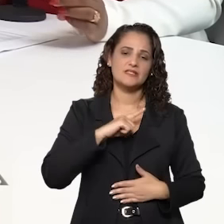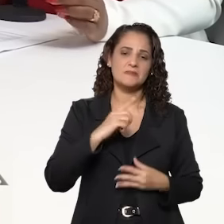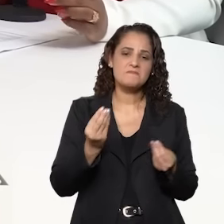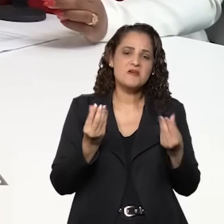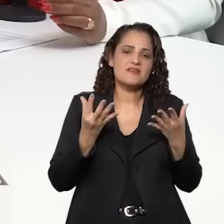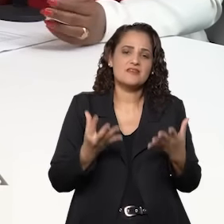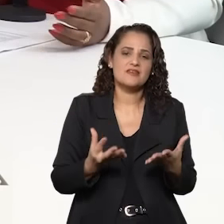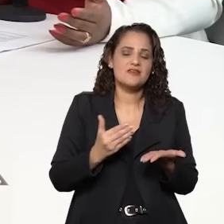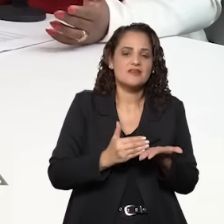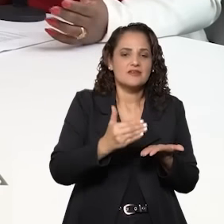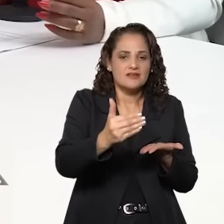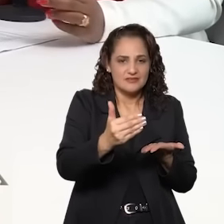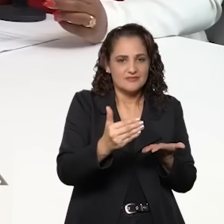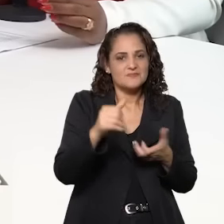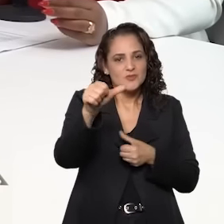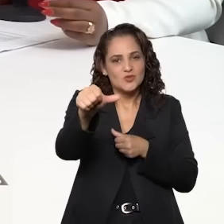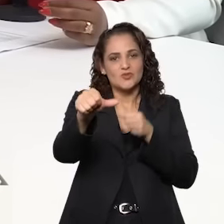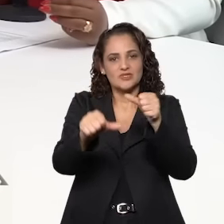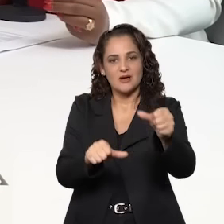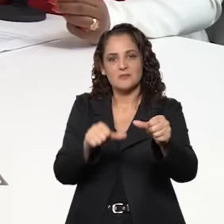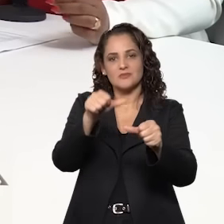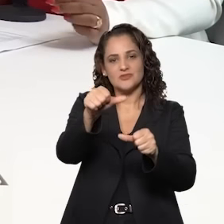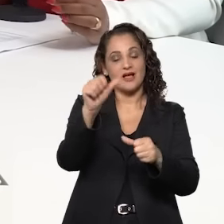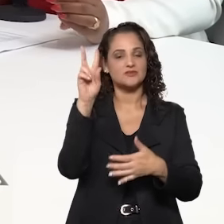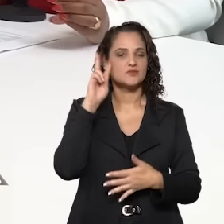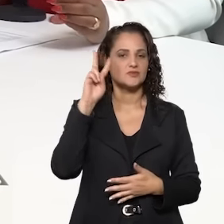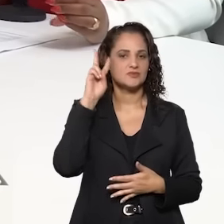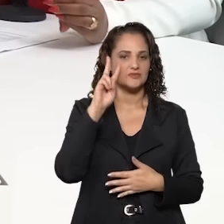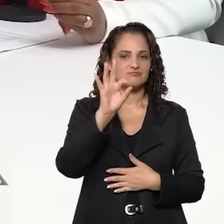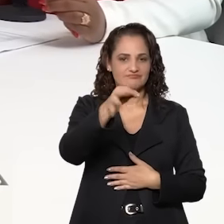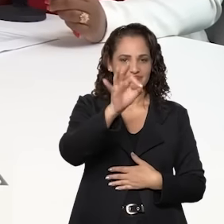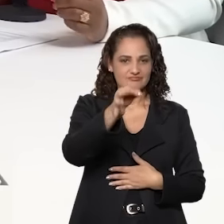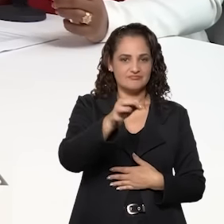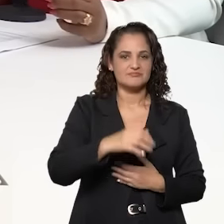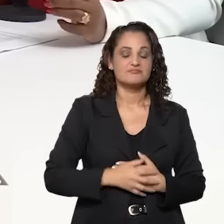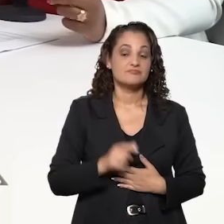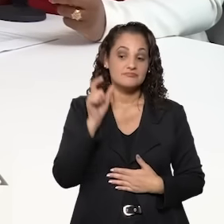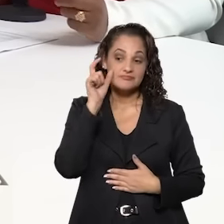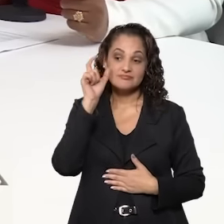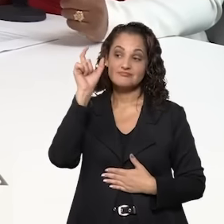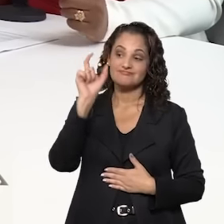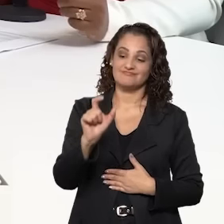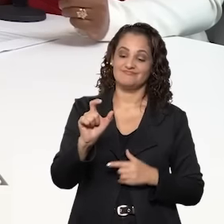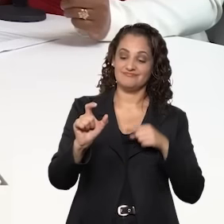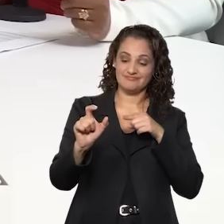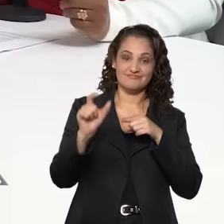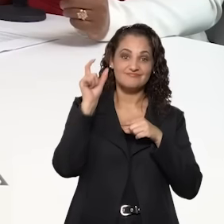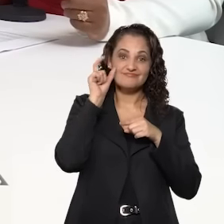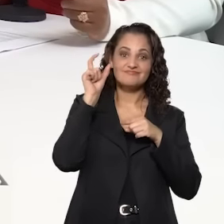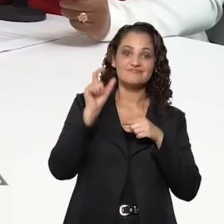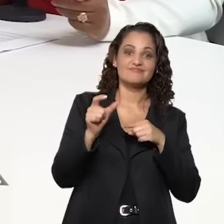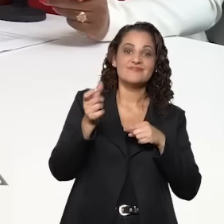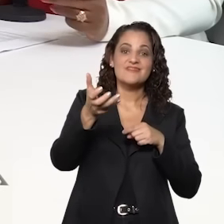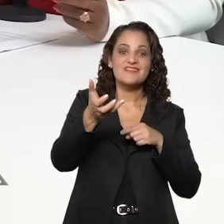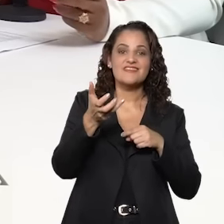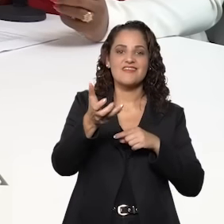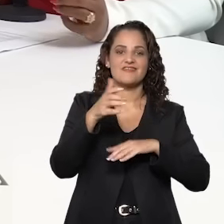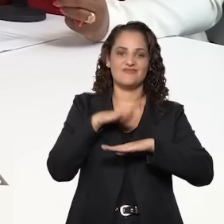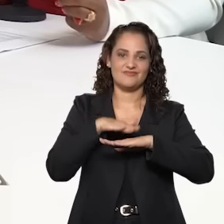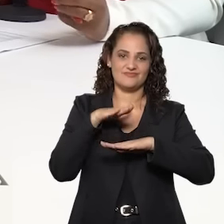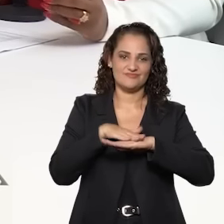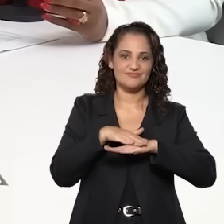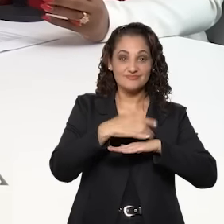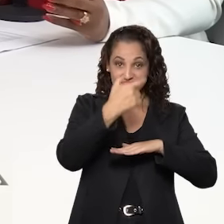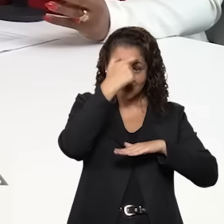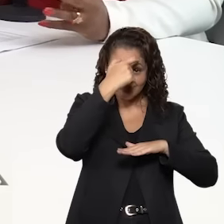intencionalidade também né querer fazer isso e ter eh muita consciência do que a a tua palavra a